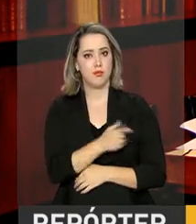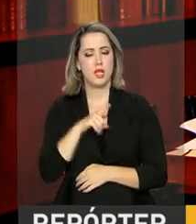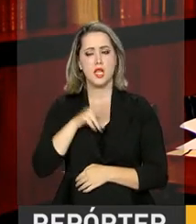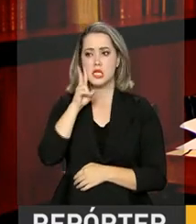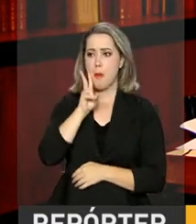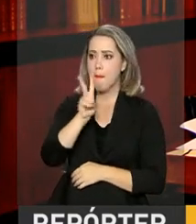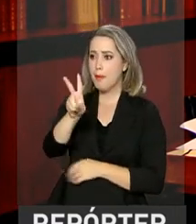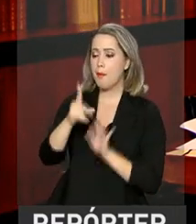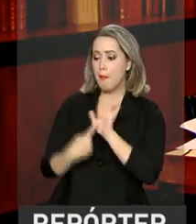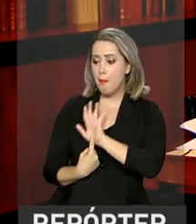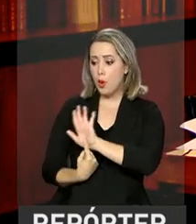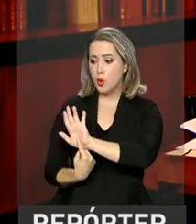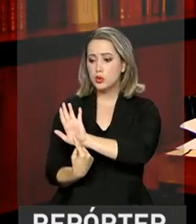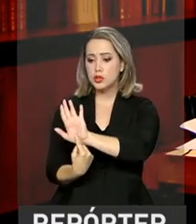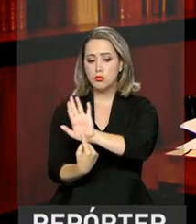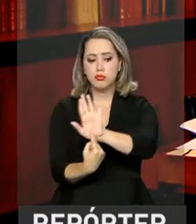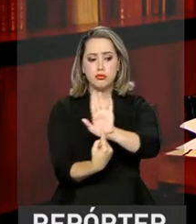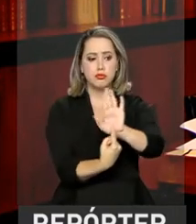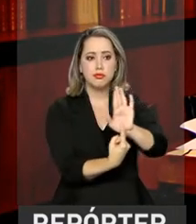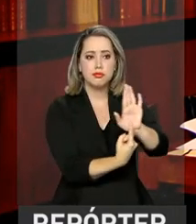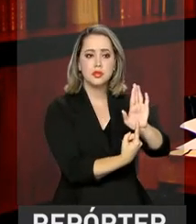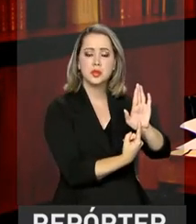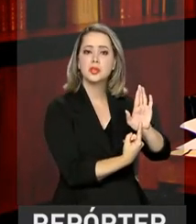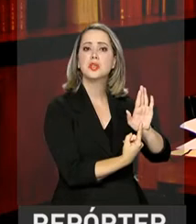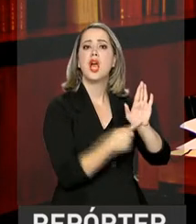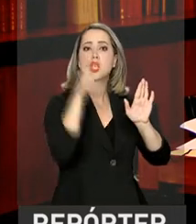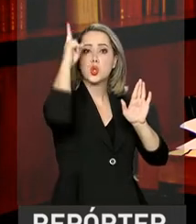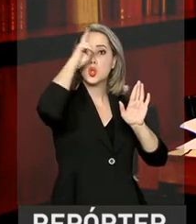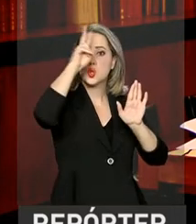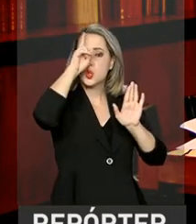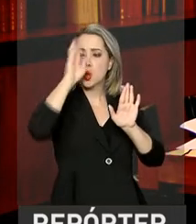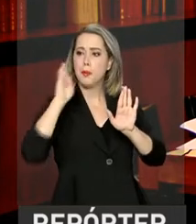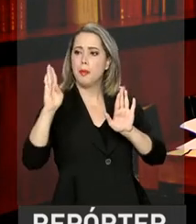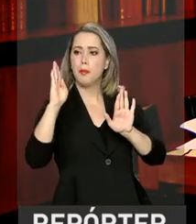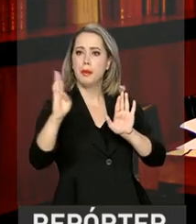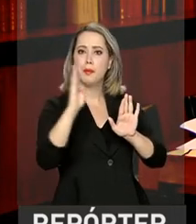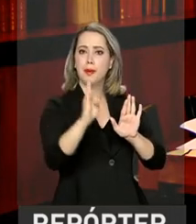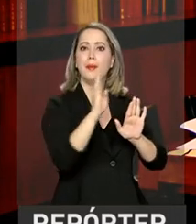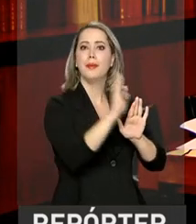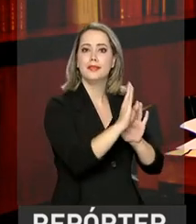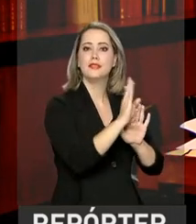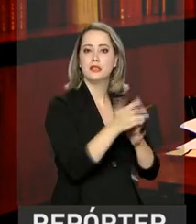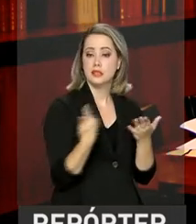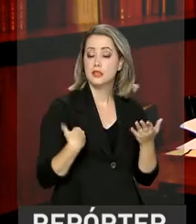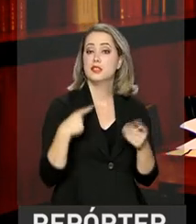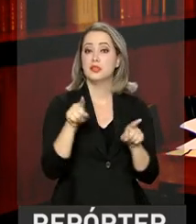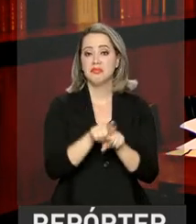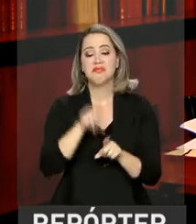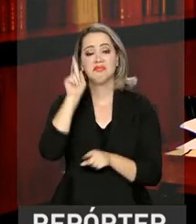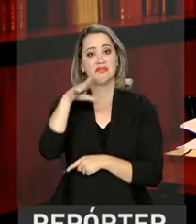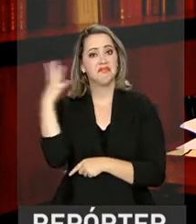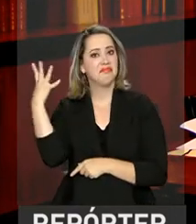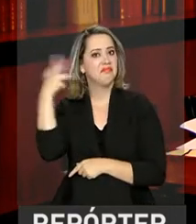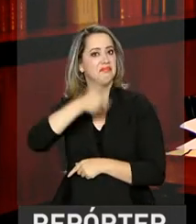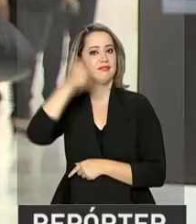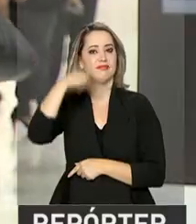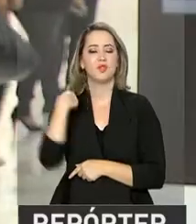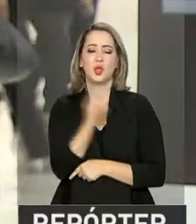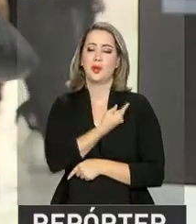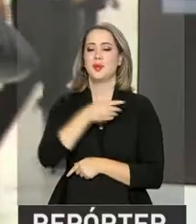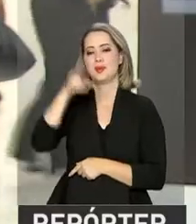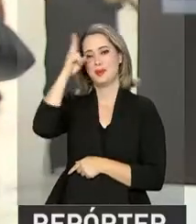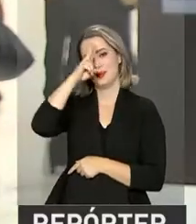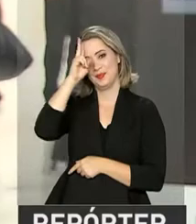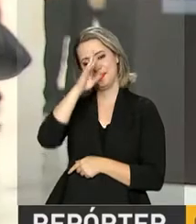histórico é ímpar e estabelece uma narrativa histórica também essa funcional da nossa história